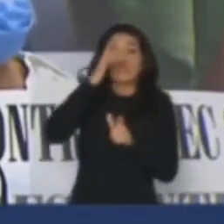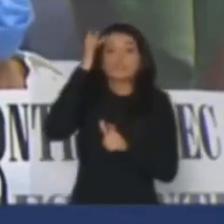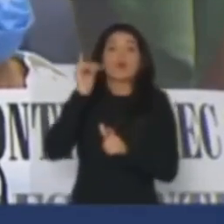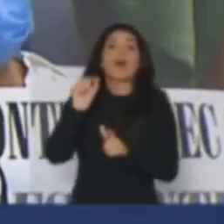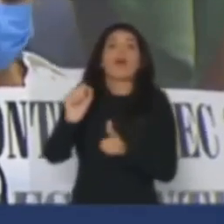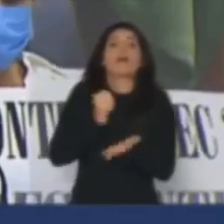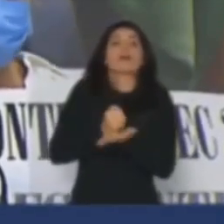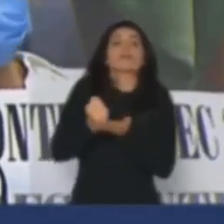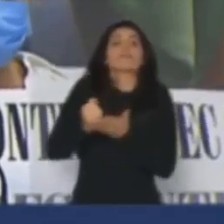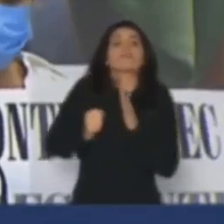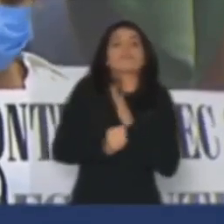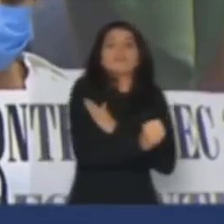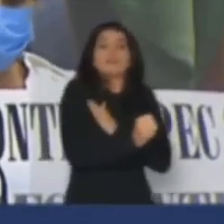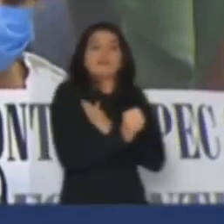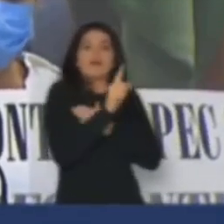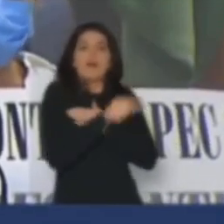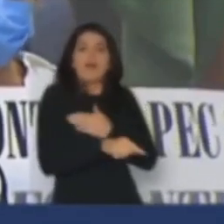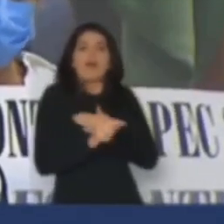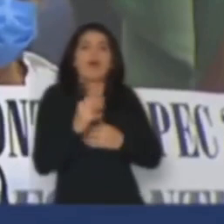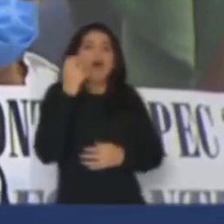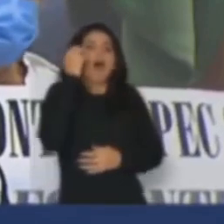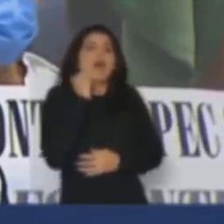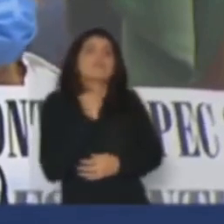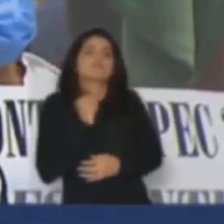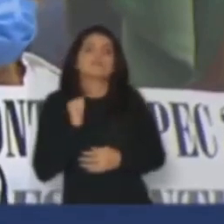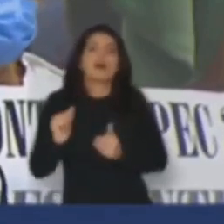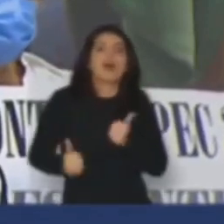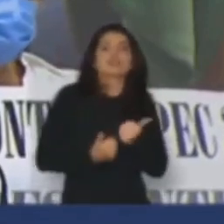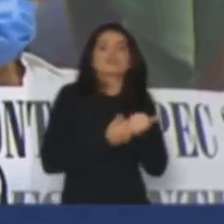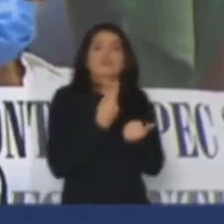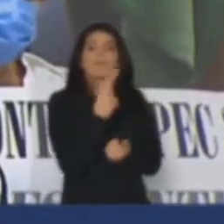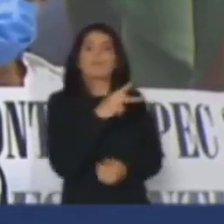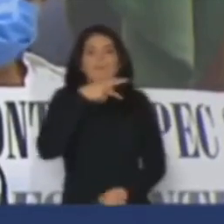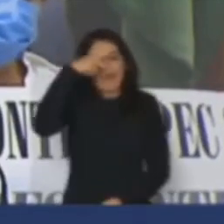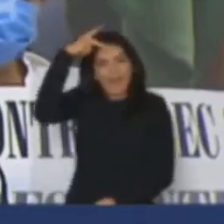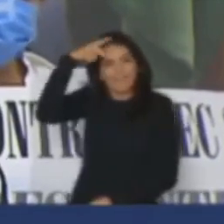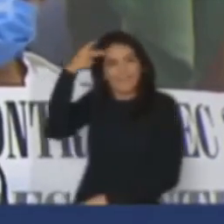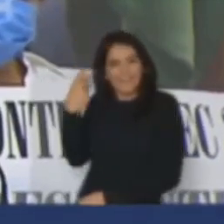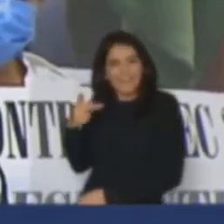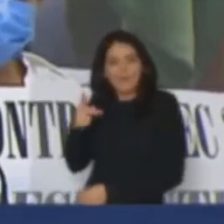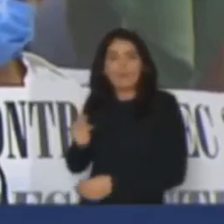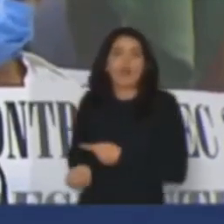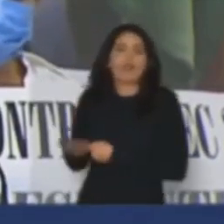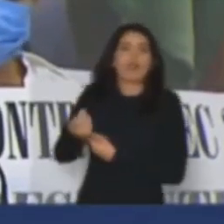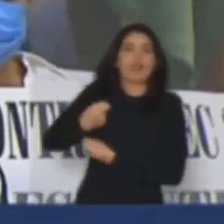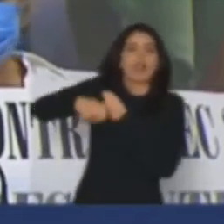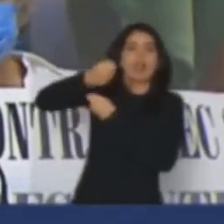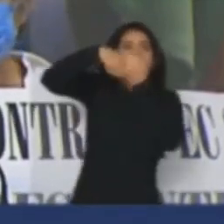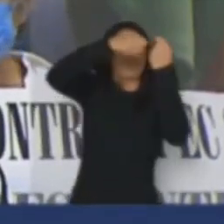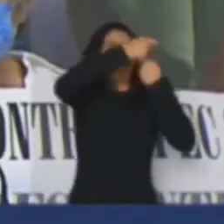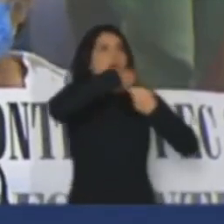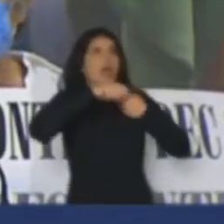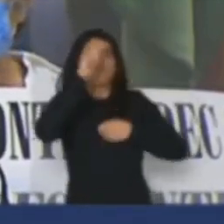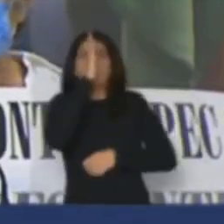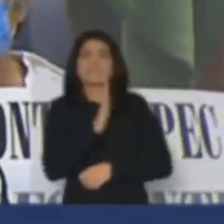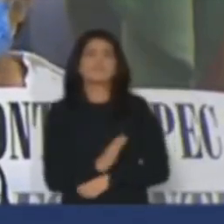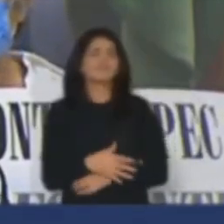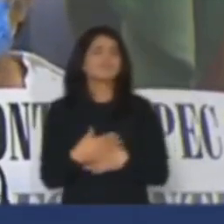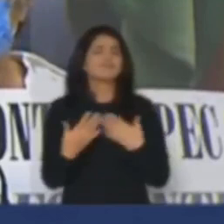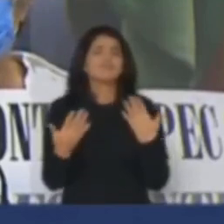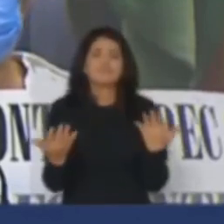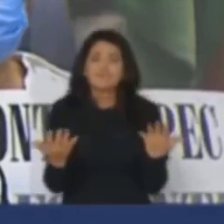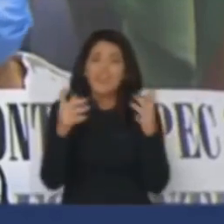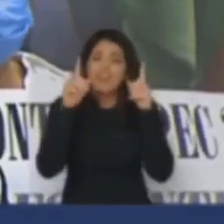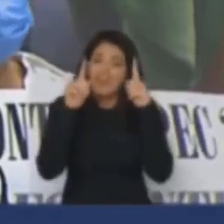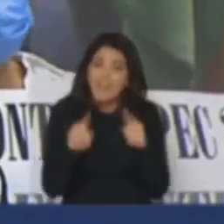serão indicadas como apadrinhados, quem sabe, para fazer rachadinhas pelo Brasil afora. Isso, pessoal, é que